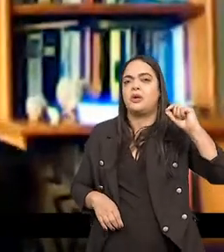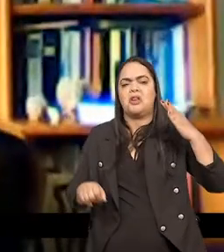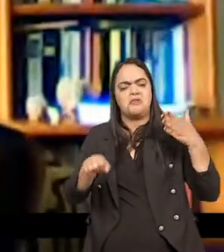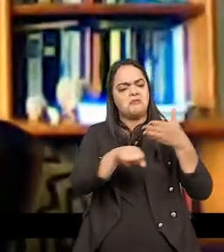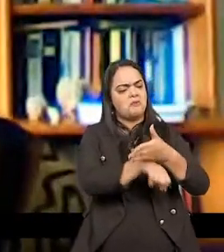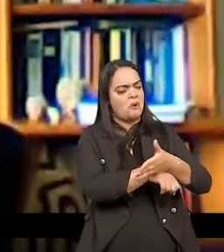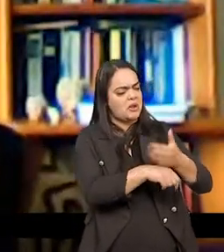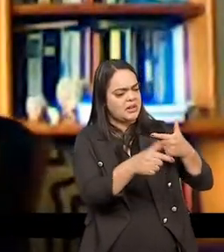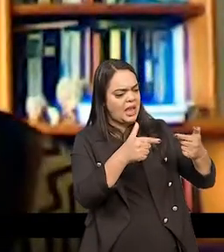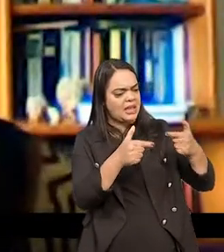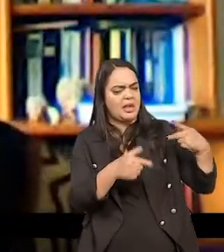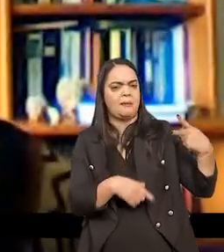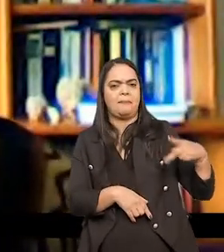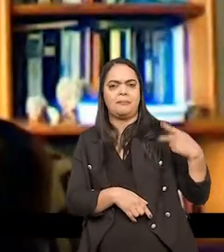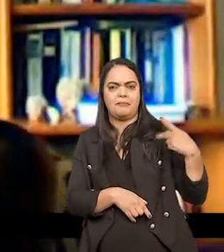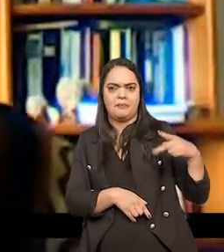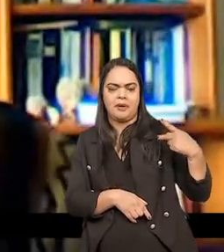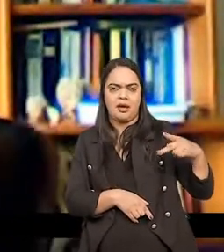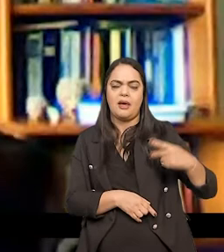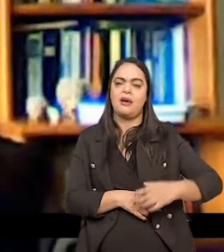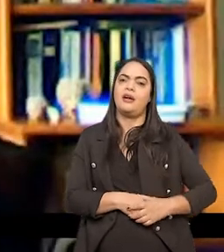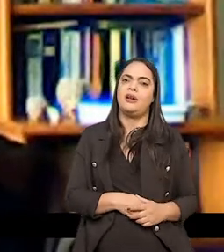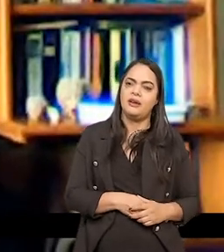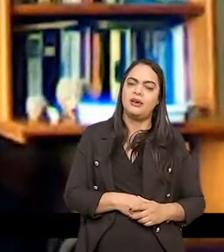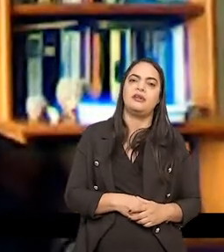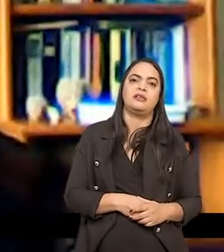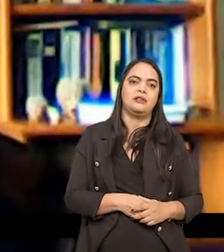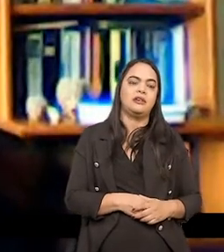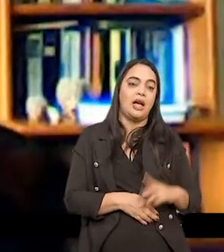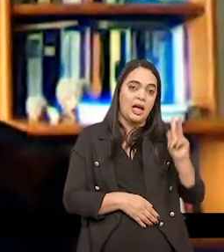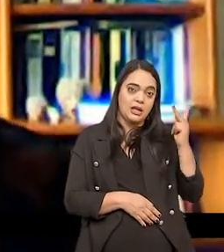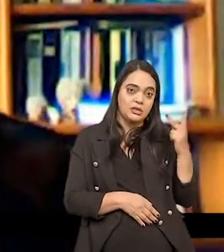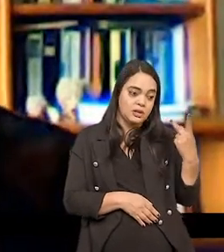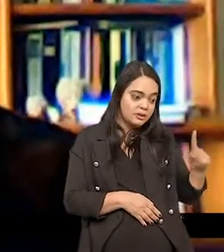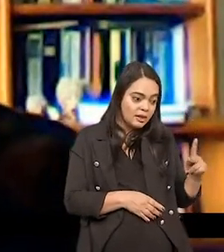guerra. Através dessa biografia, tu tinha informações.